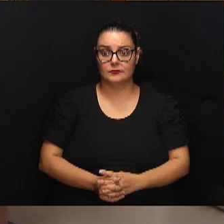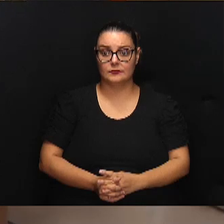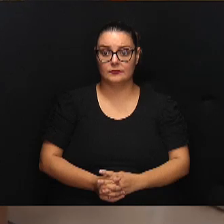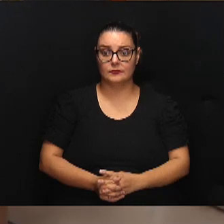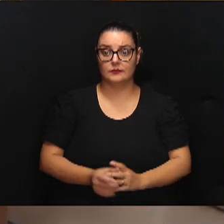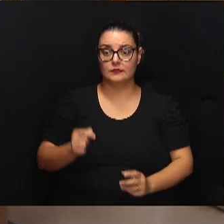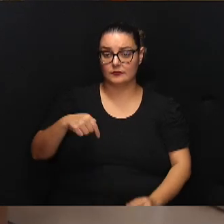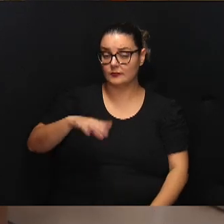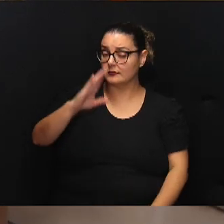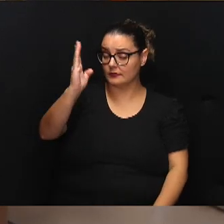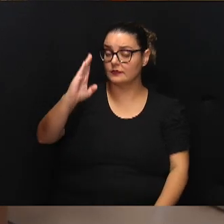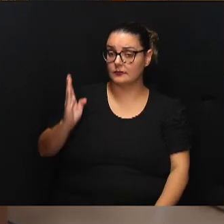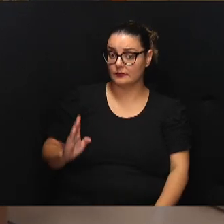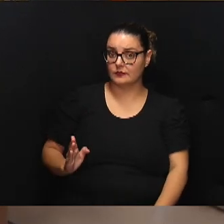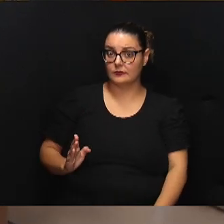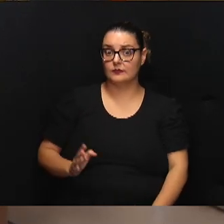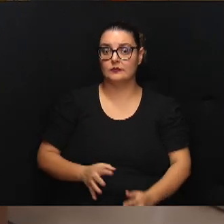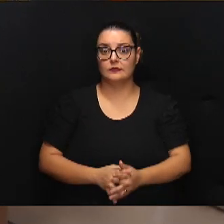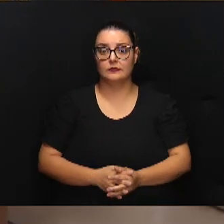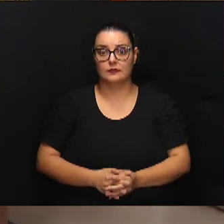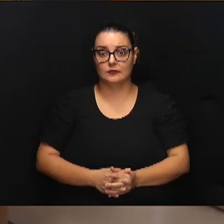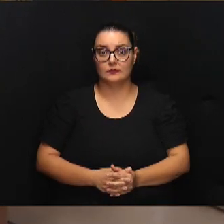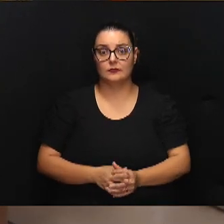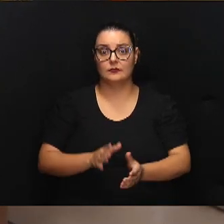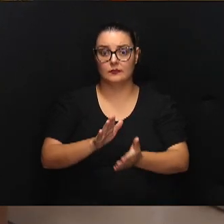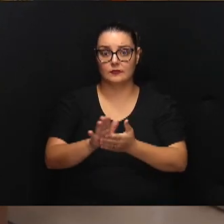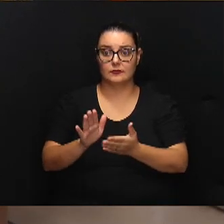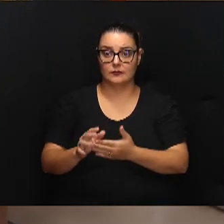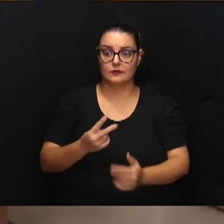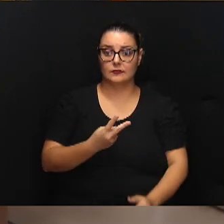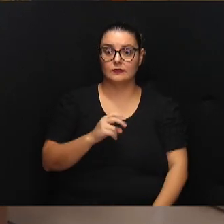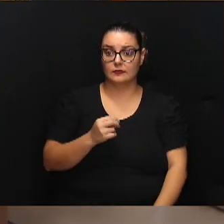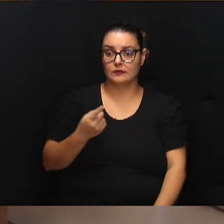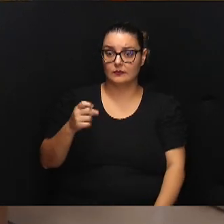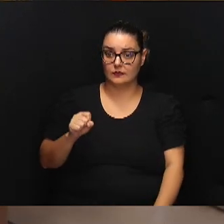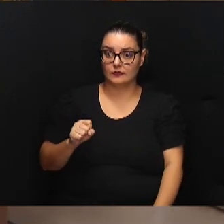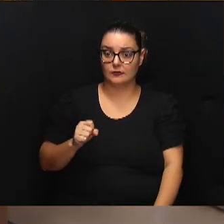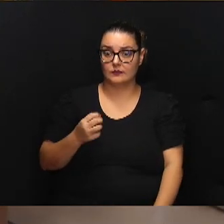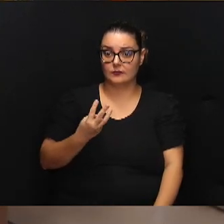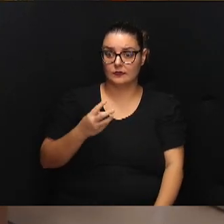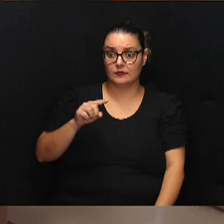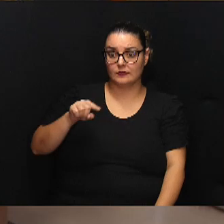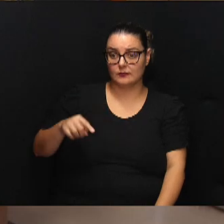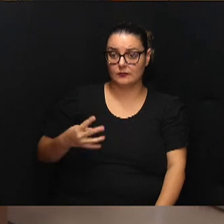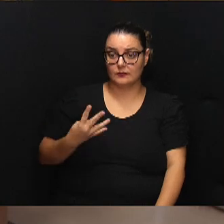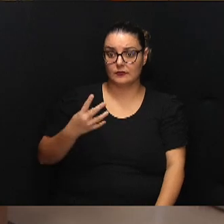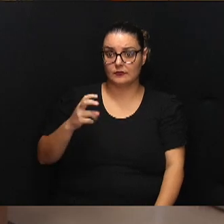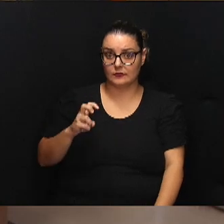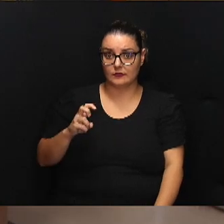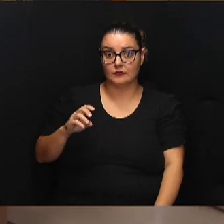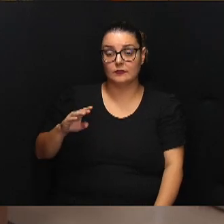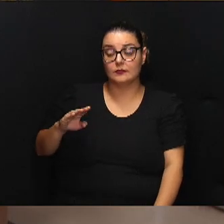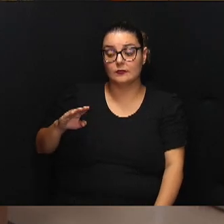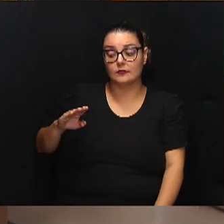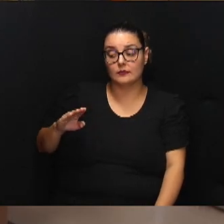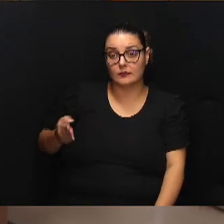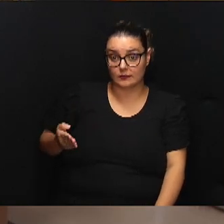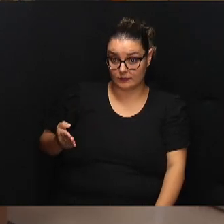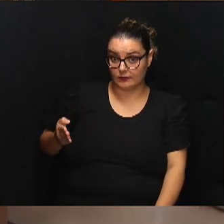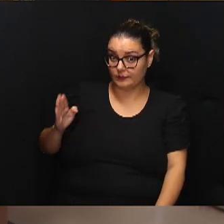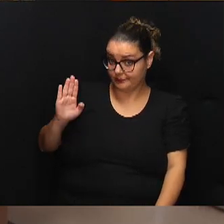Só no Brasil, a gente gastou, em 2018, 3,45 bilhões de